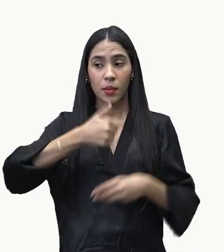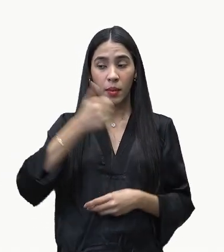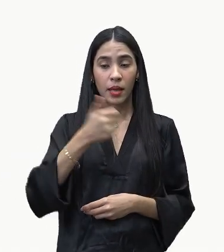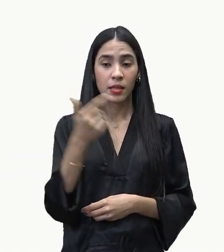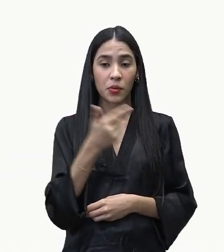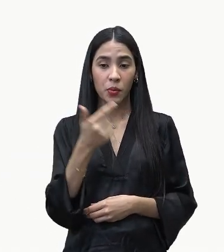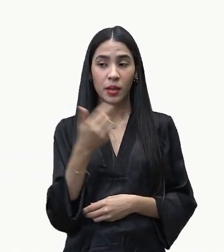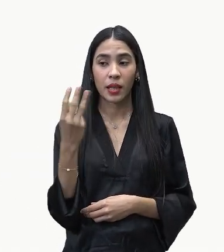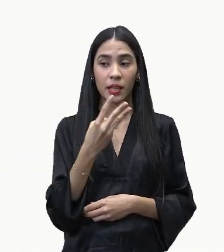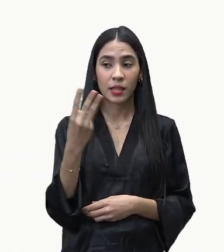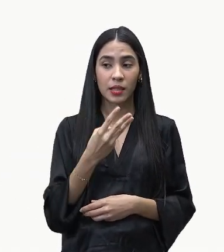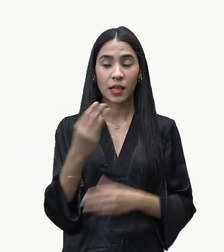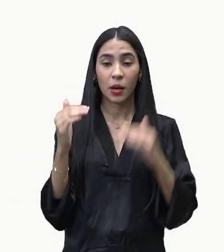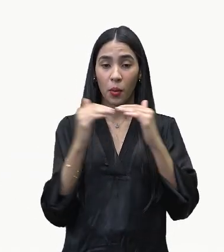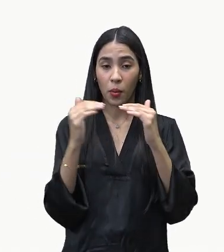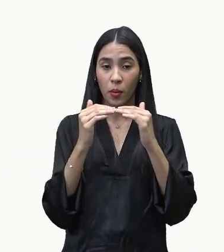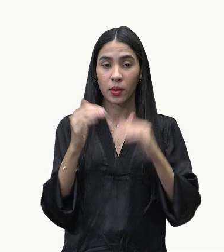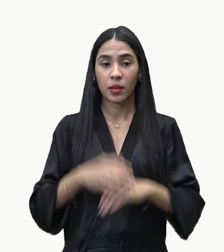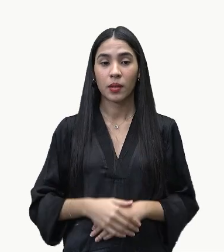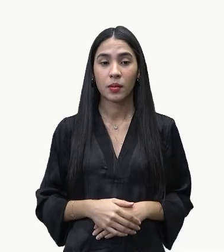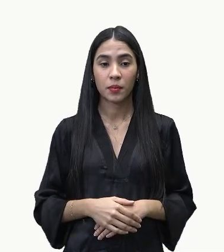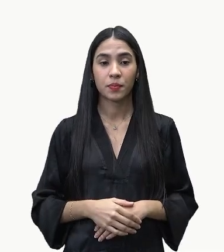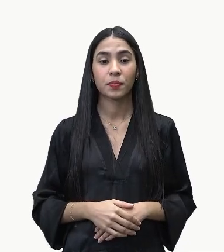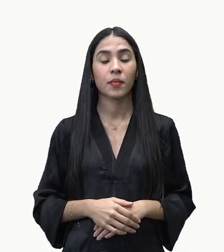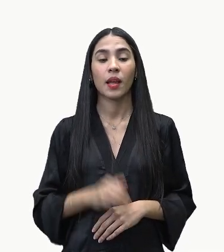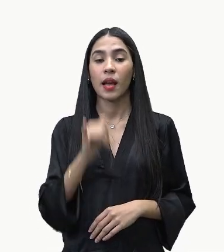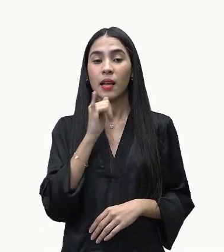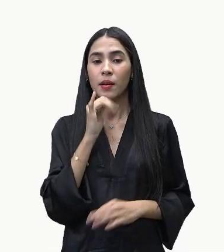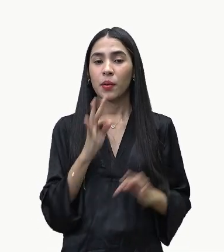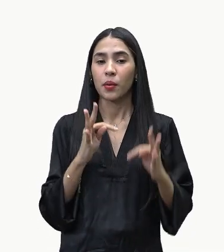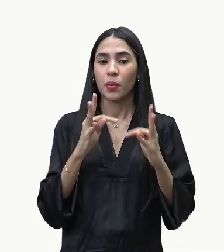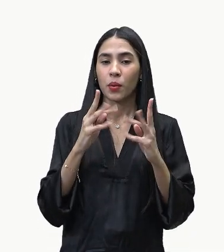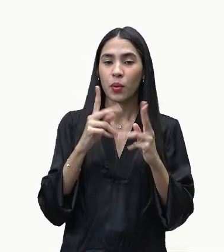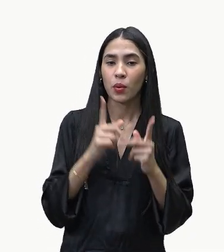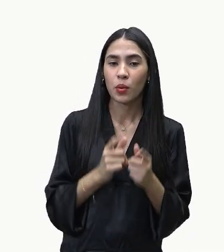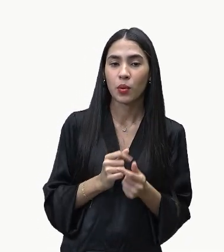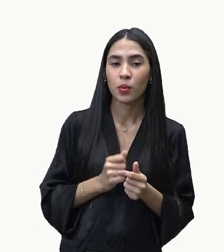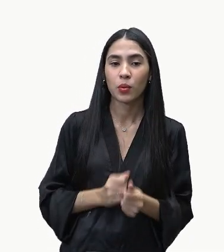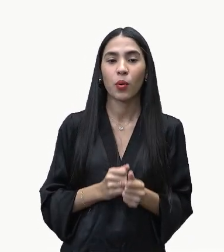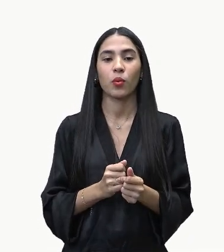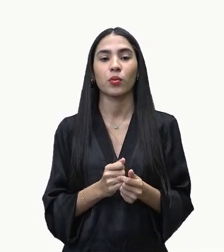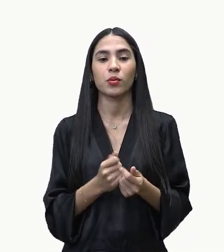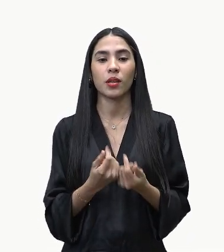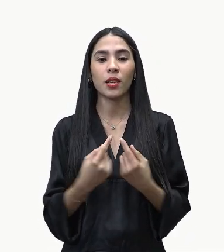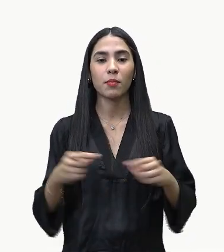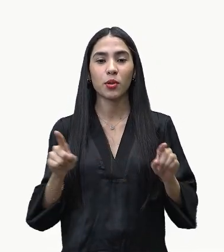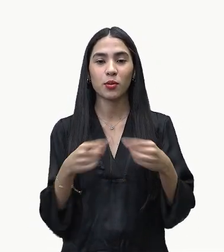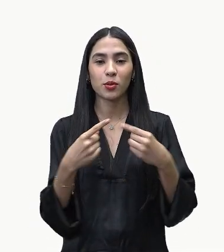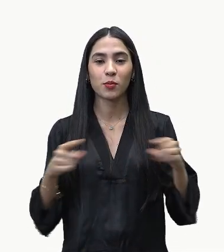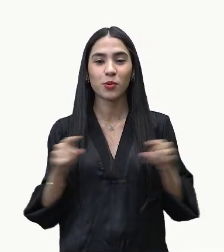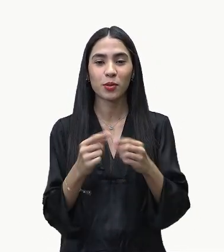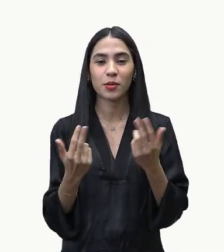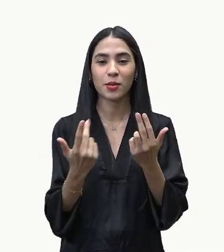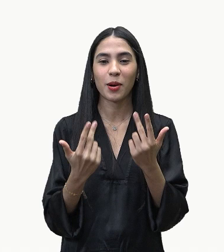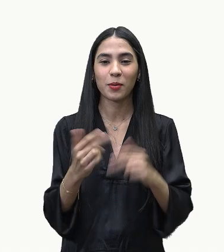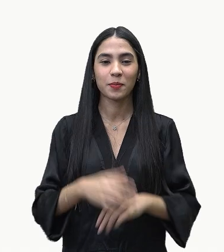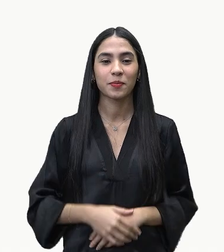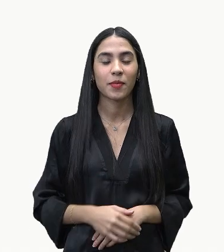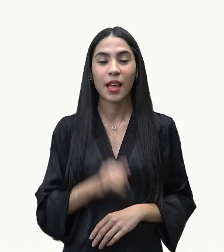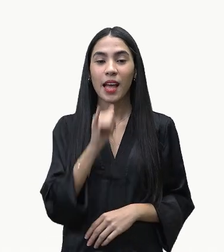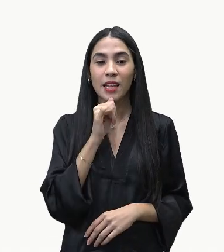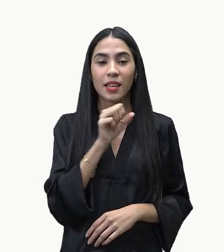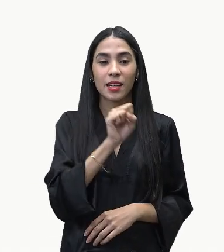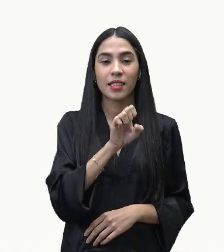concordando. Olhem aí. Aliás, todos os sertanejos somos assim. Quando se fala todos